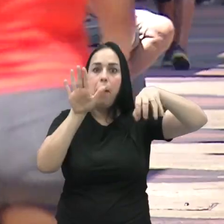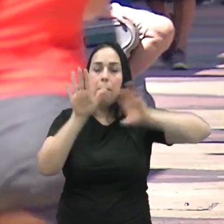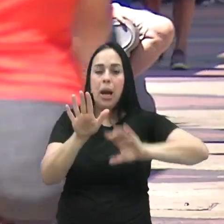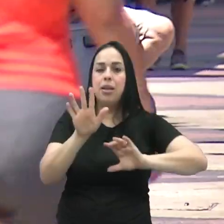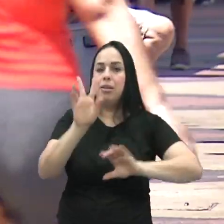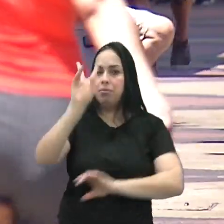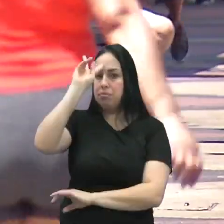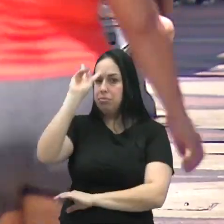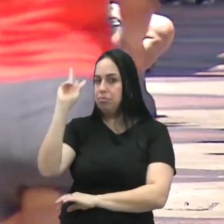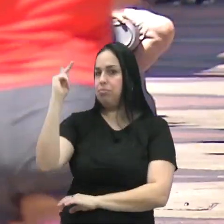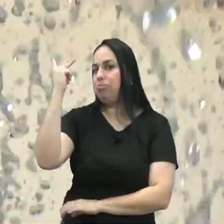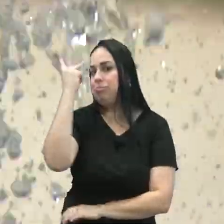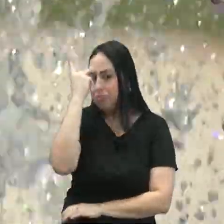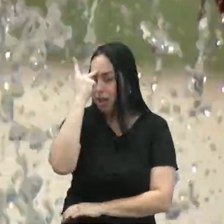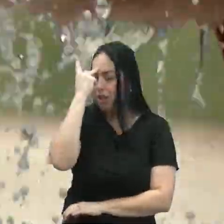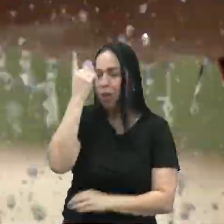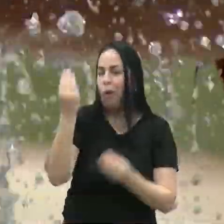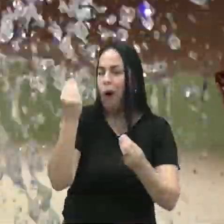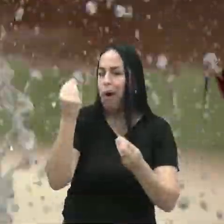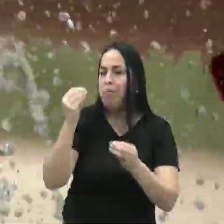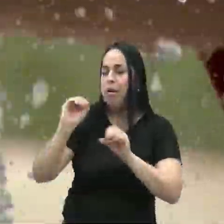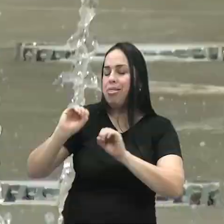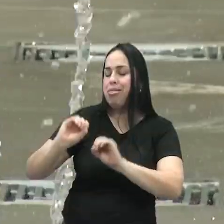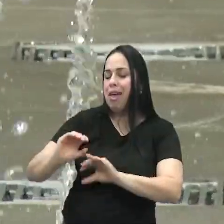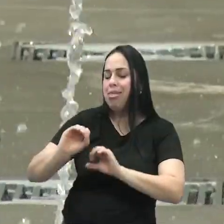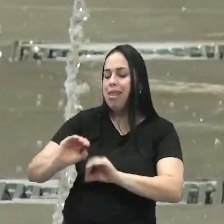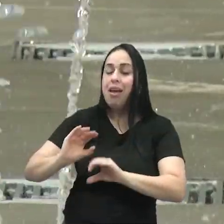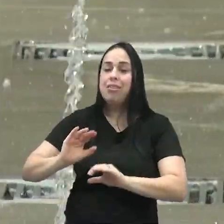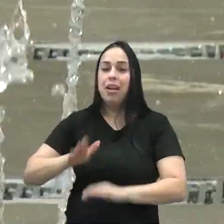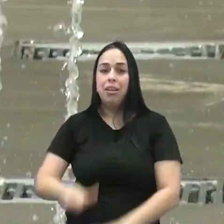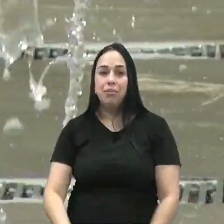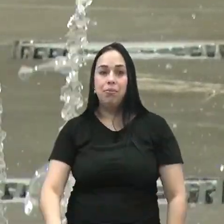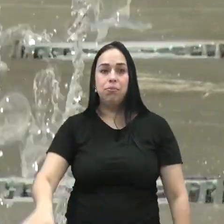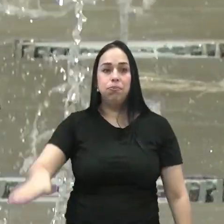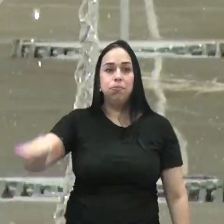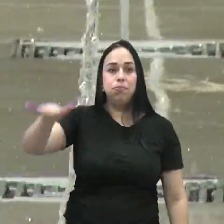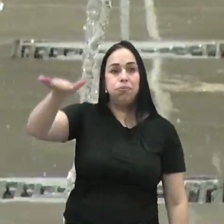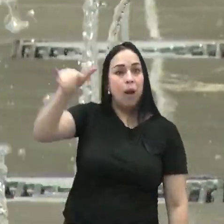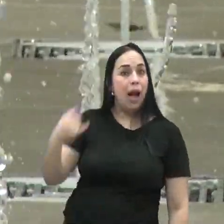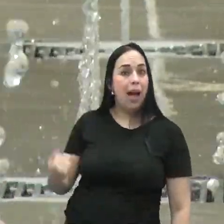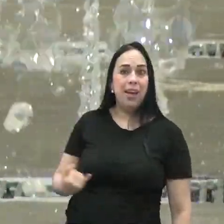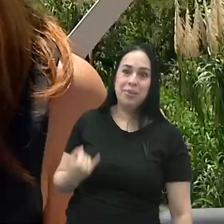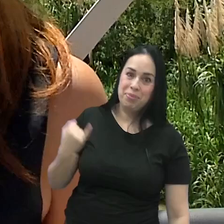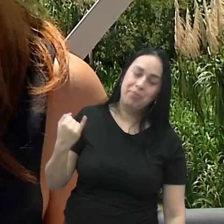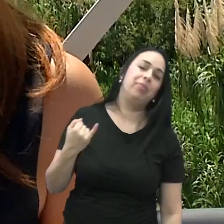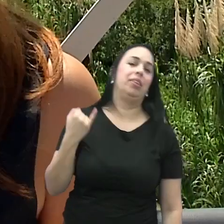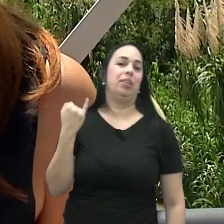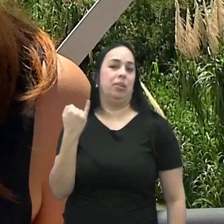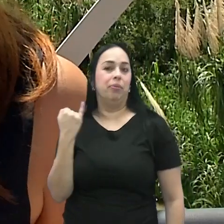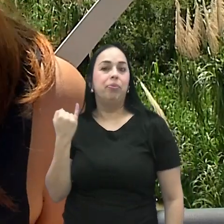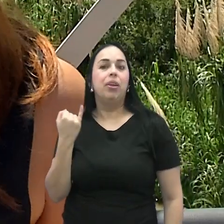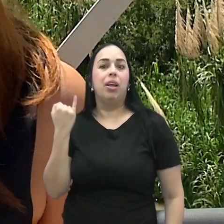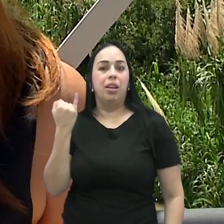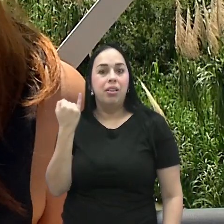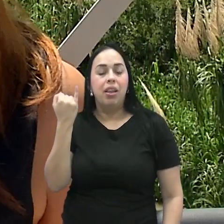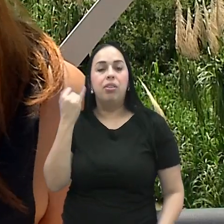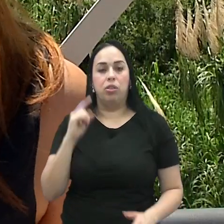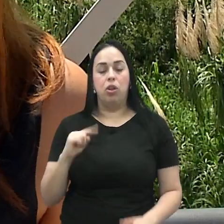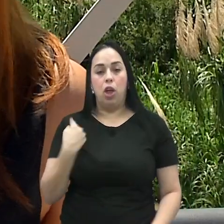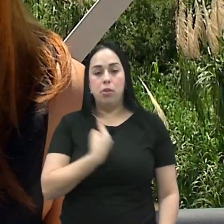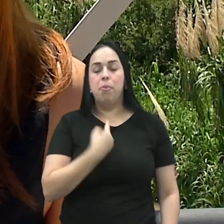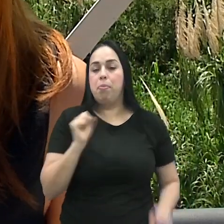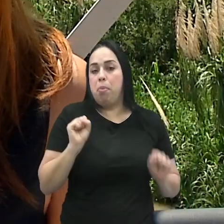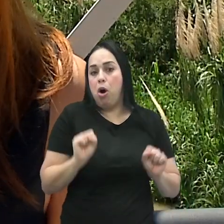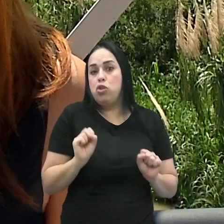acontece com a educação. Criar consciência desde cedo é essencial. Se a gente pode utilizar esse Dia Mundial